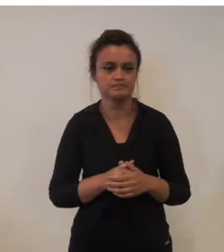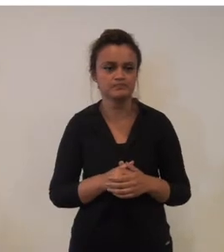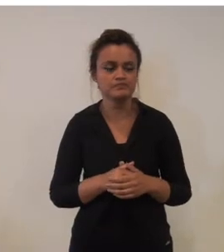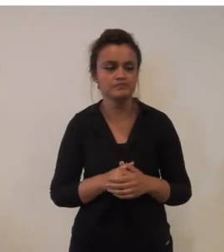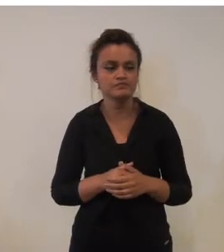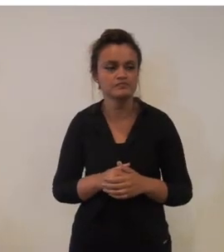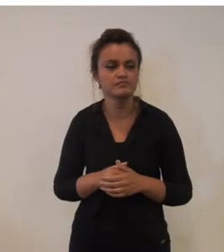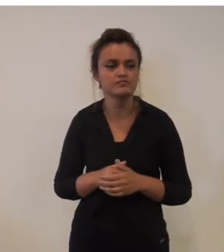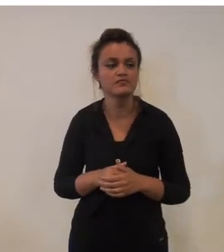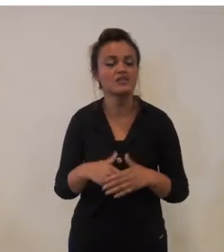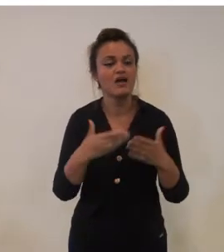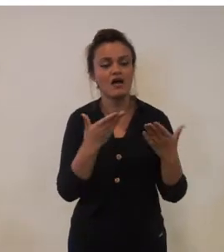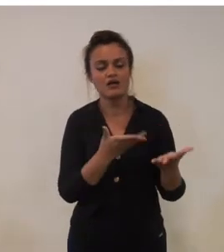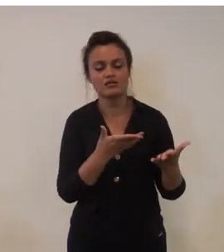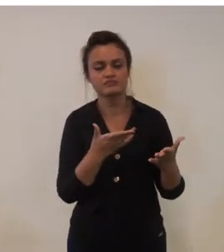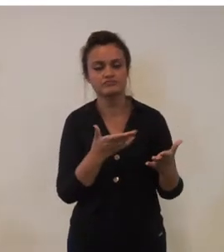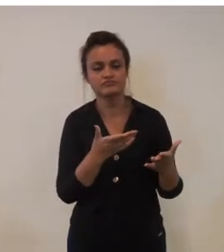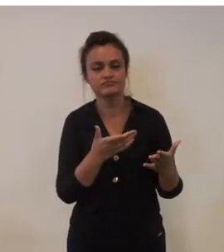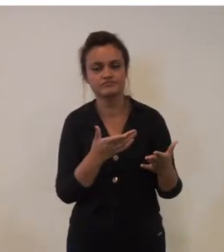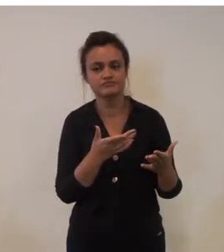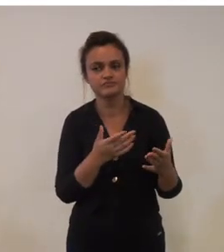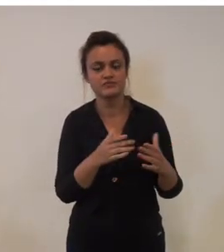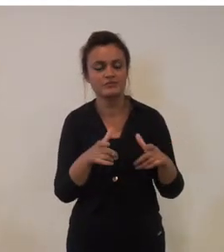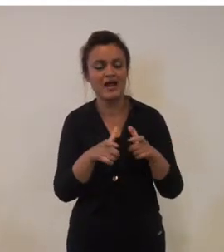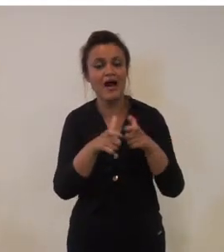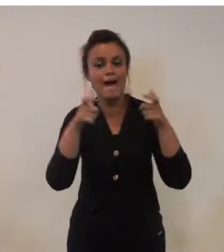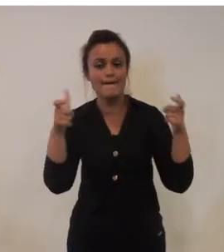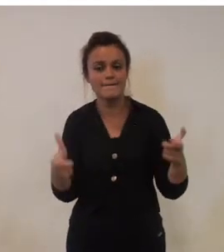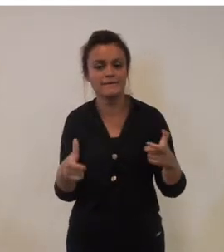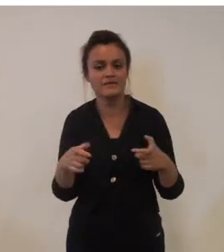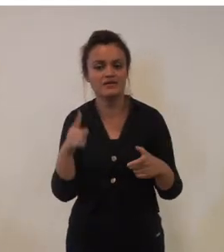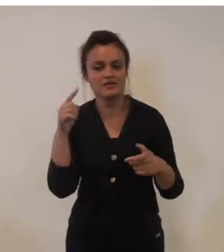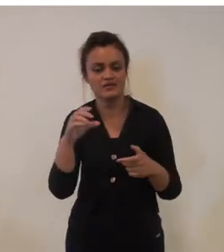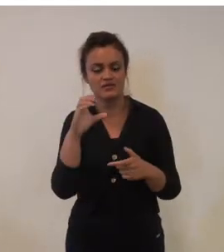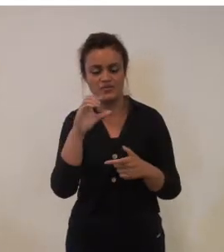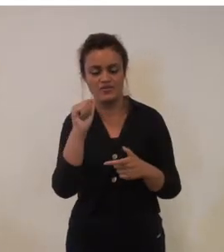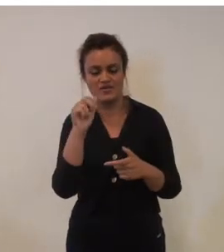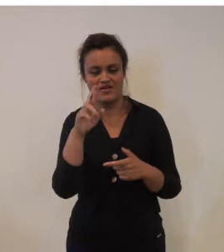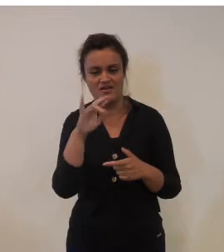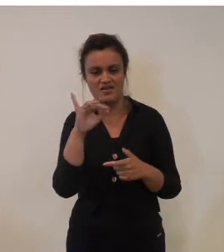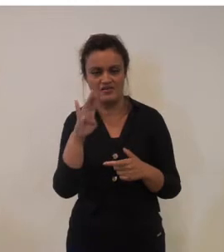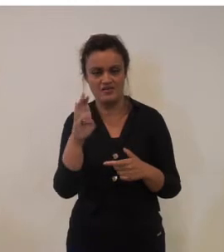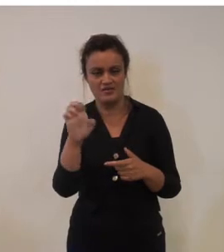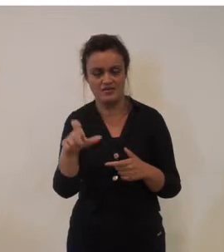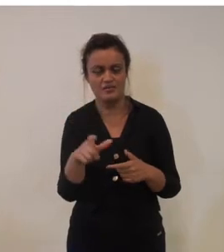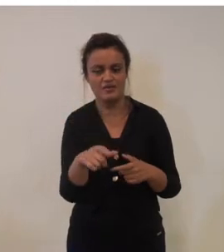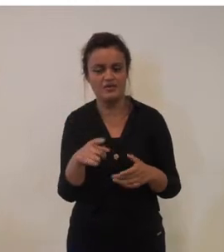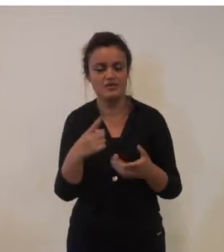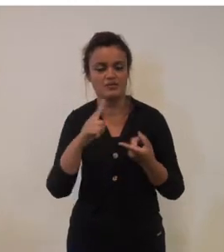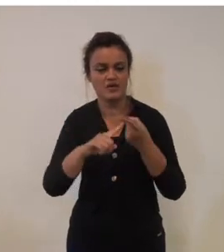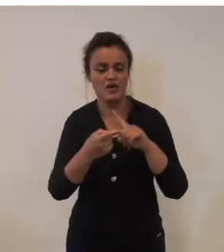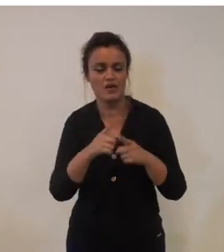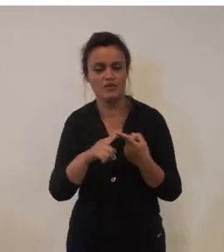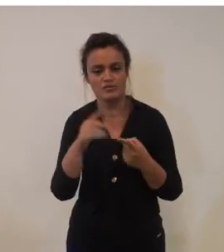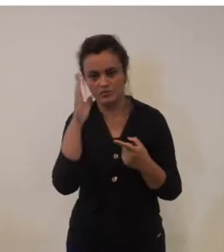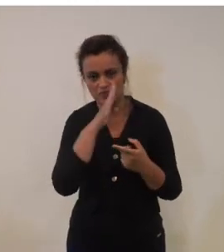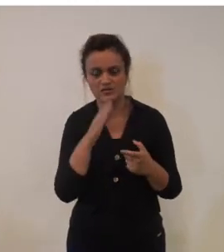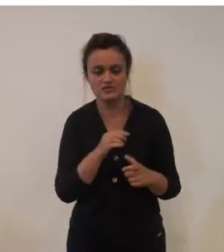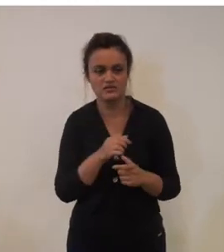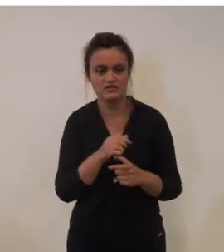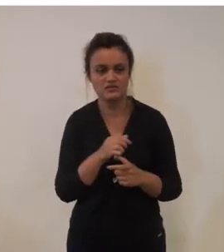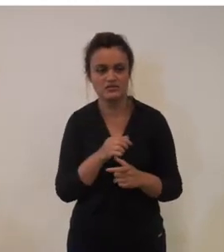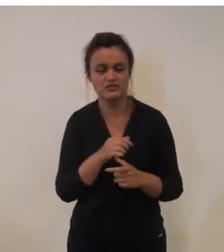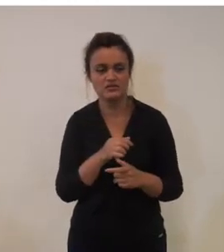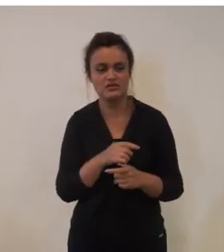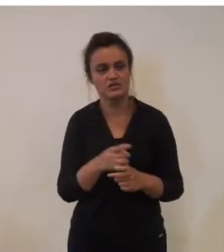Aqui até se levantou da necessidade de ampliar para o Caribe um pouco as iniciativas de acordos brasileiros, mas vamos